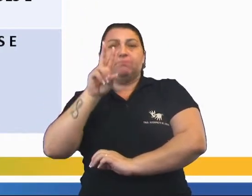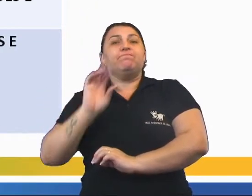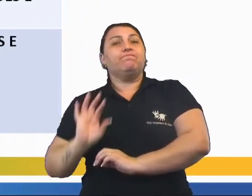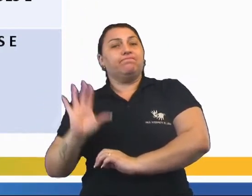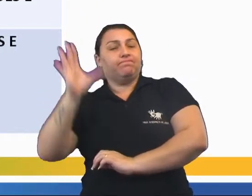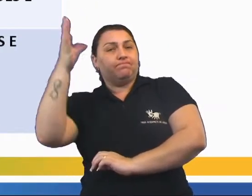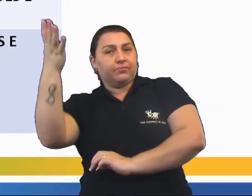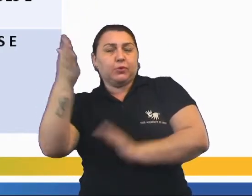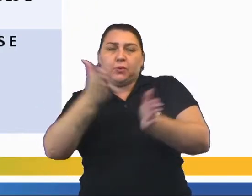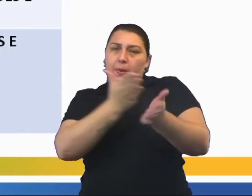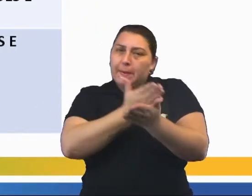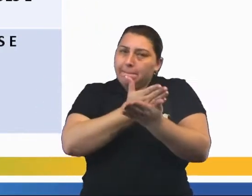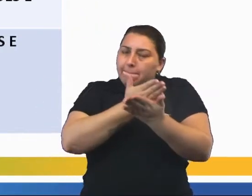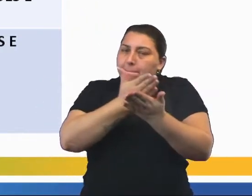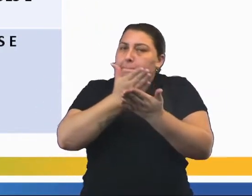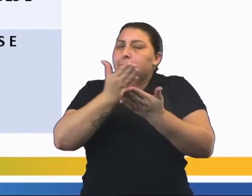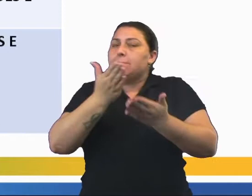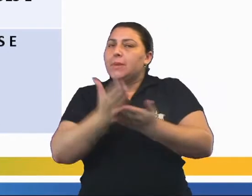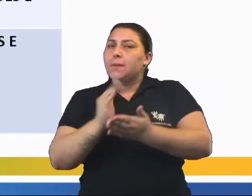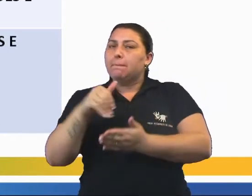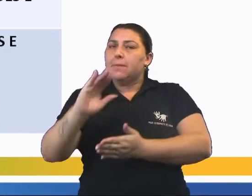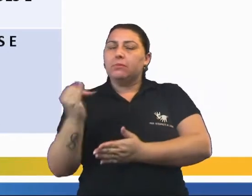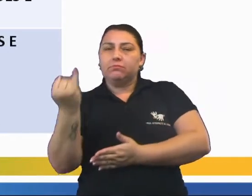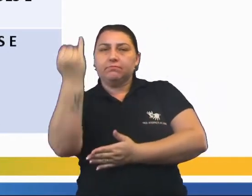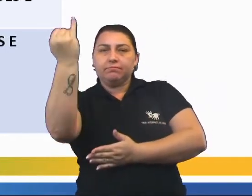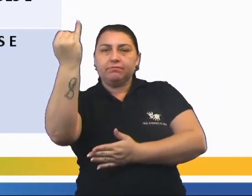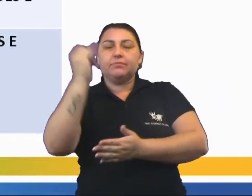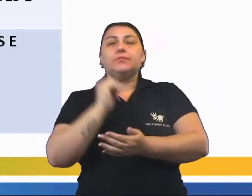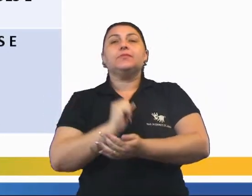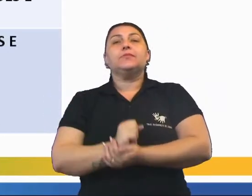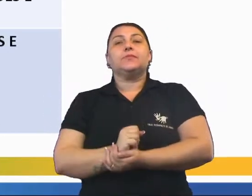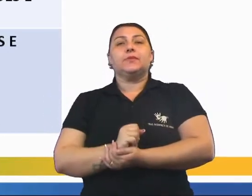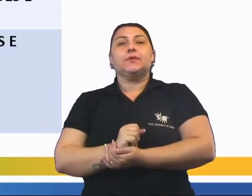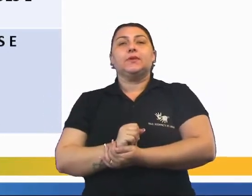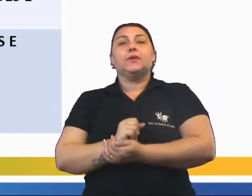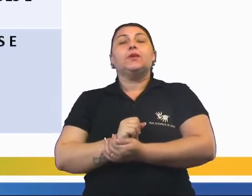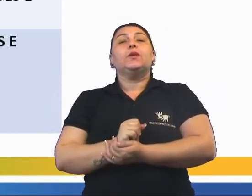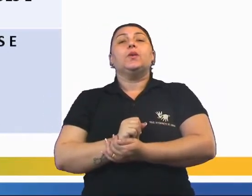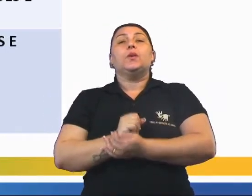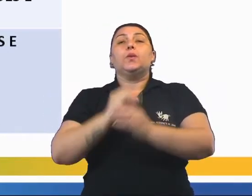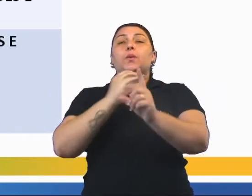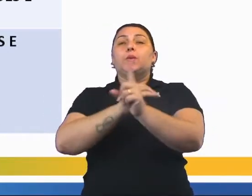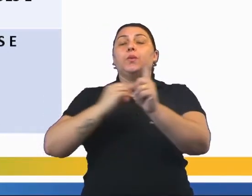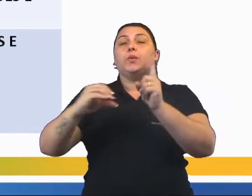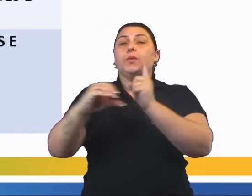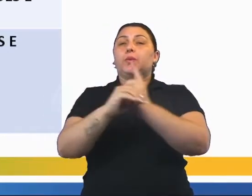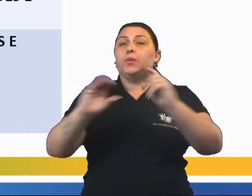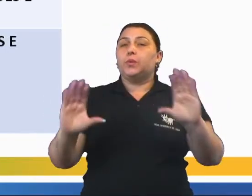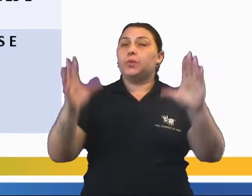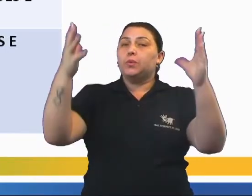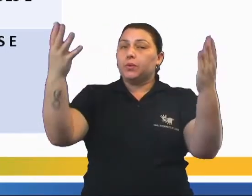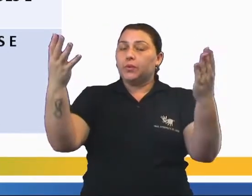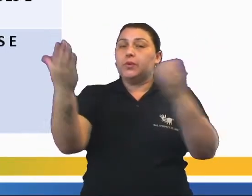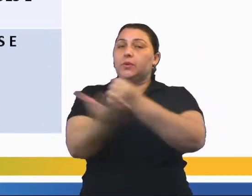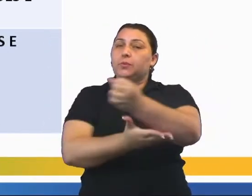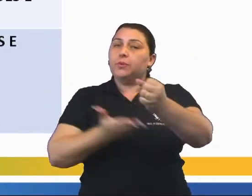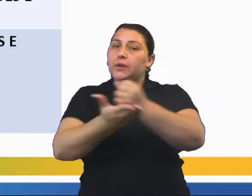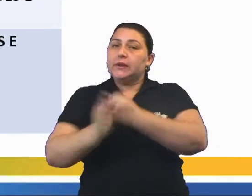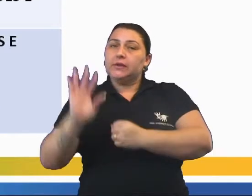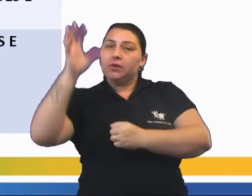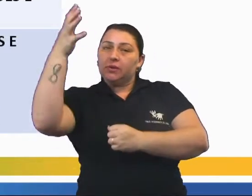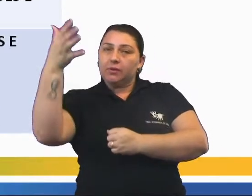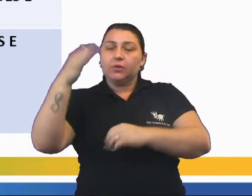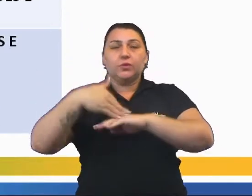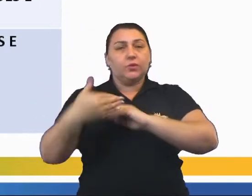fatos, tem o seu começo, tem os seus fatos mais importantes, os seus rituais, os seus cultos, as suas celebrações são baseadas nesses fatos.